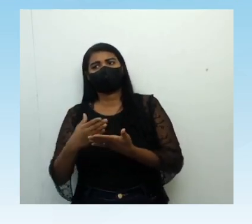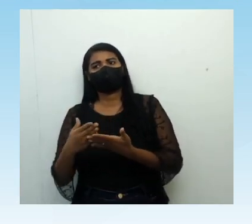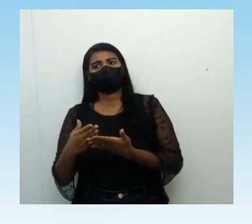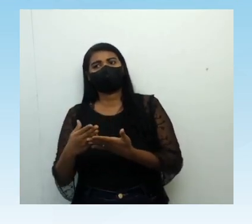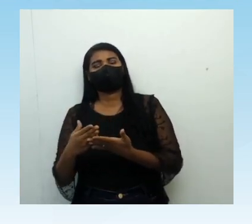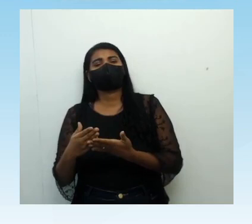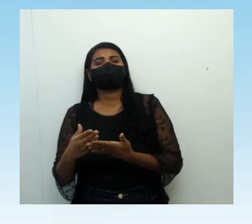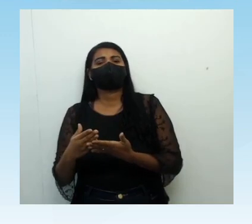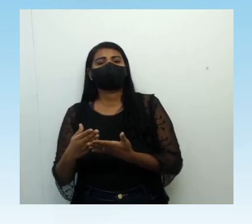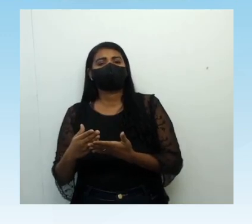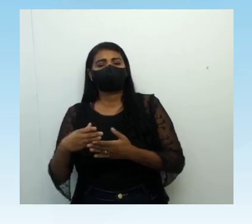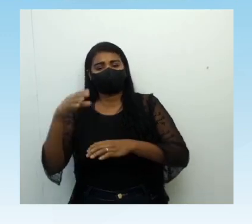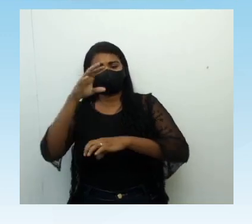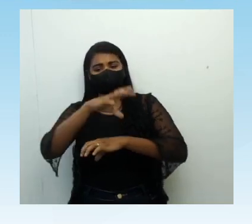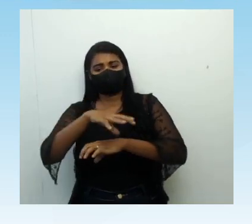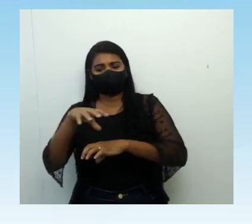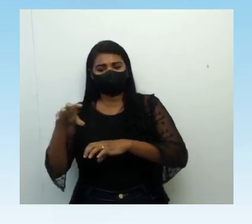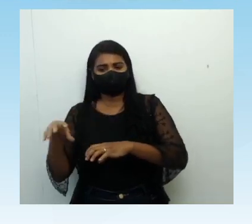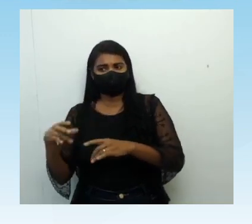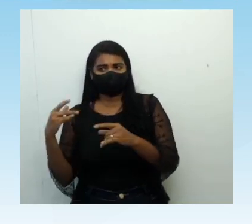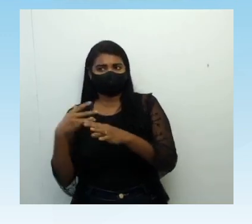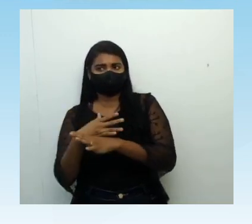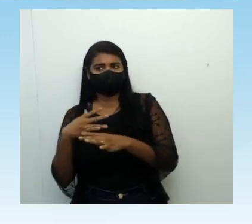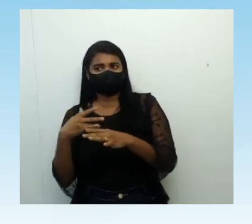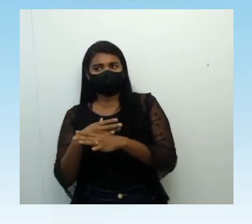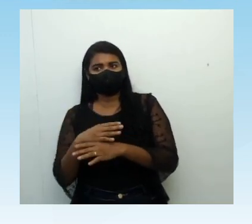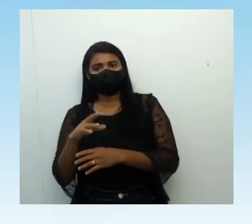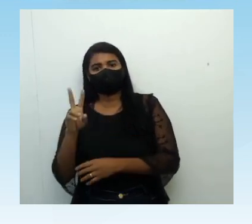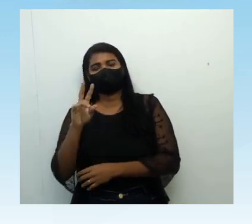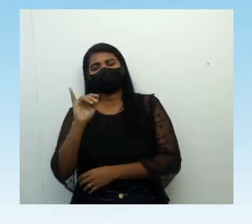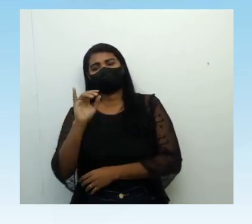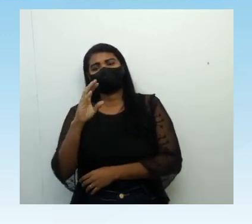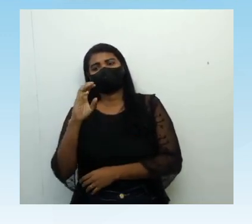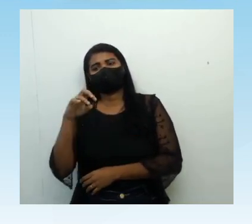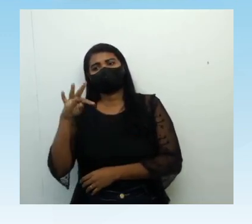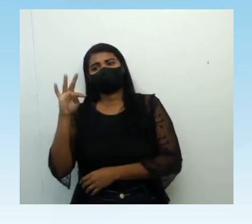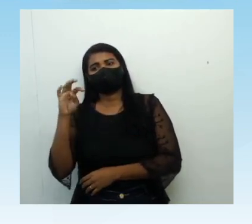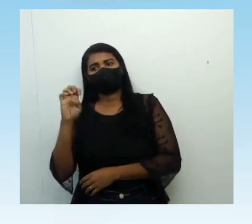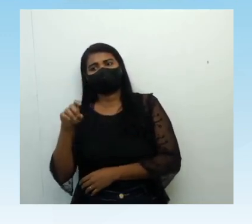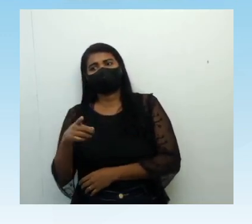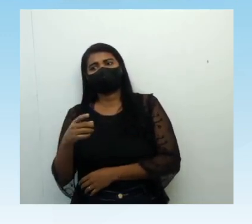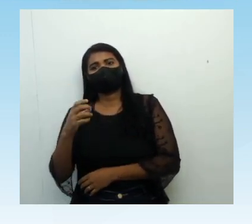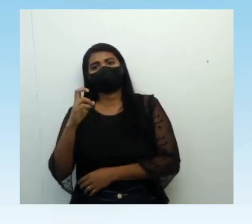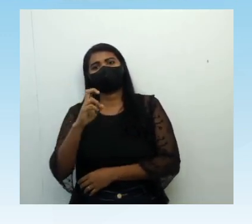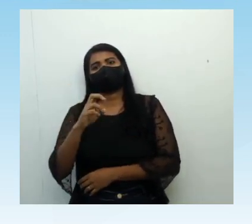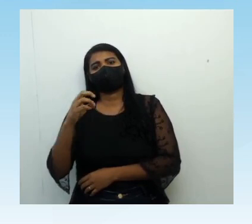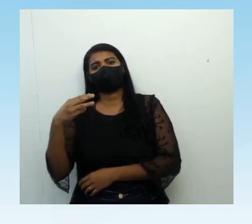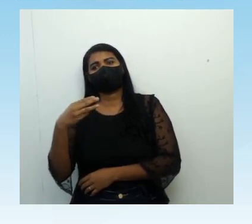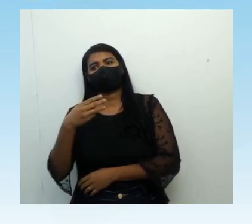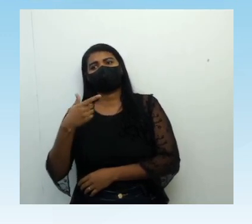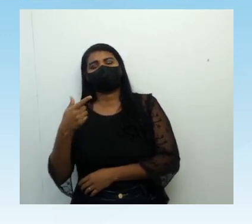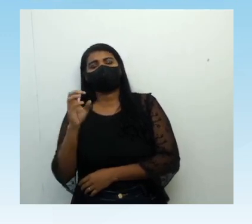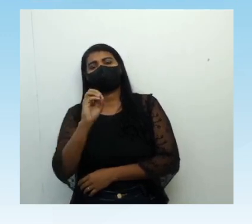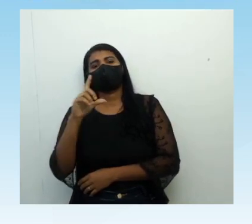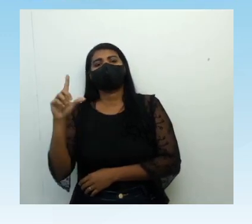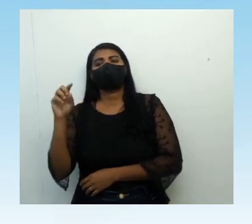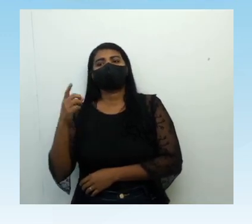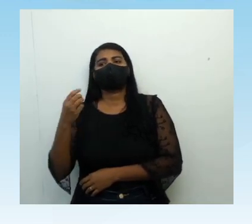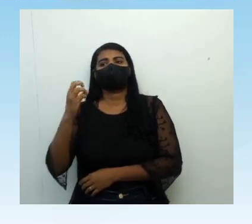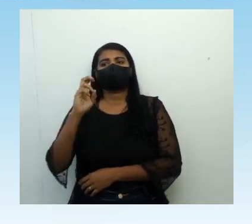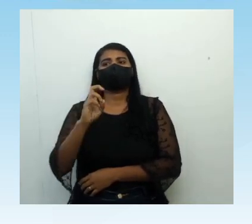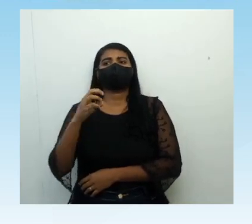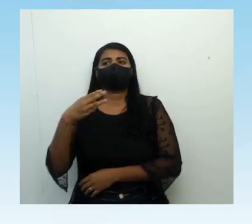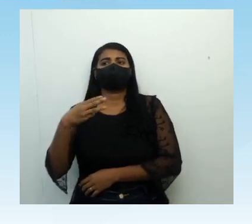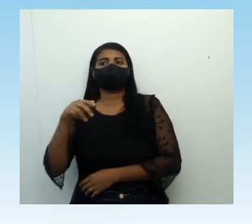primeiras eram vilas e cidades, como a São Vicente, em 1532, Olinda, 1537,